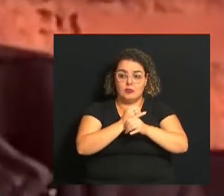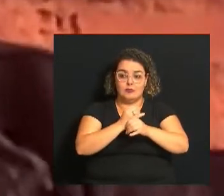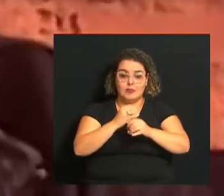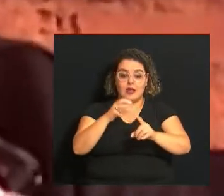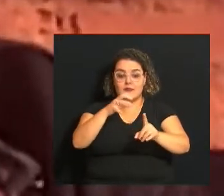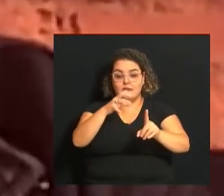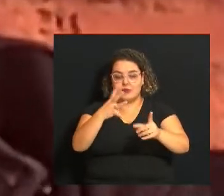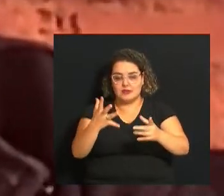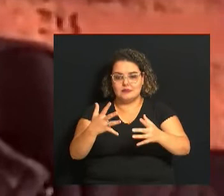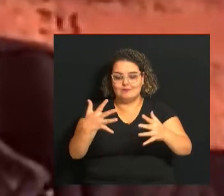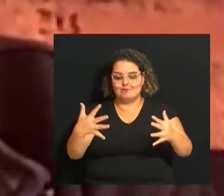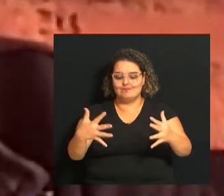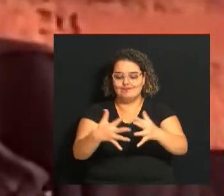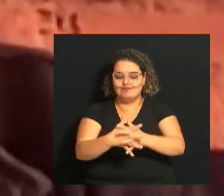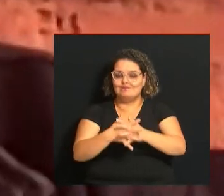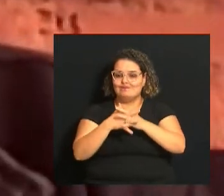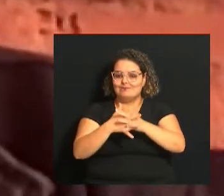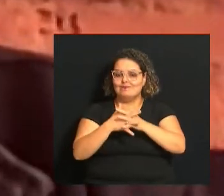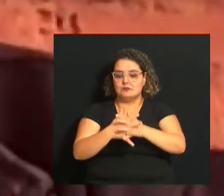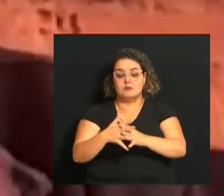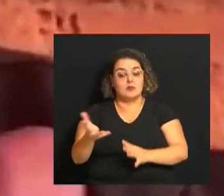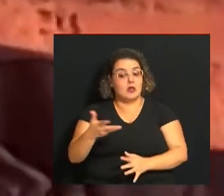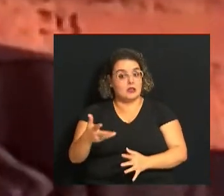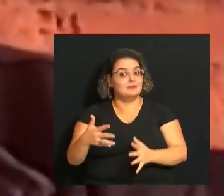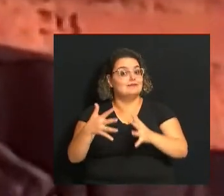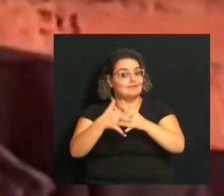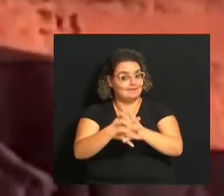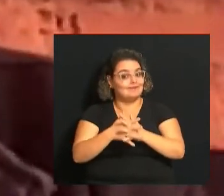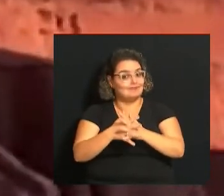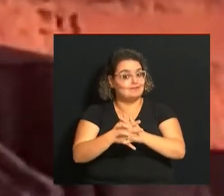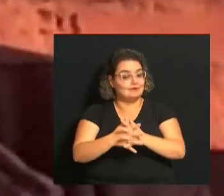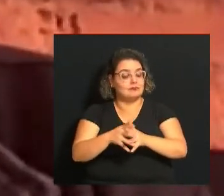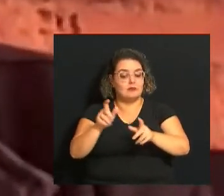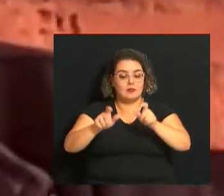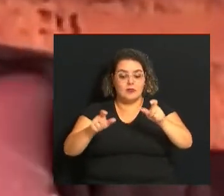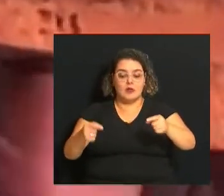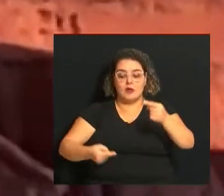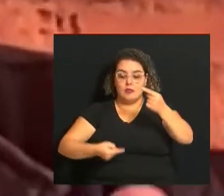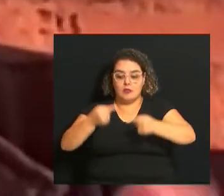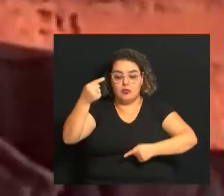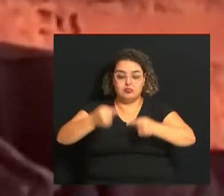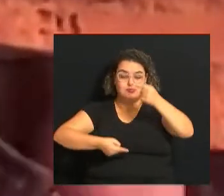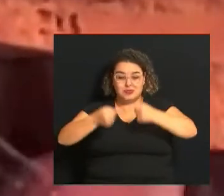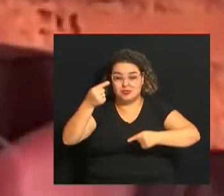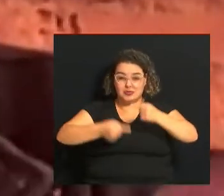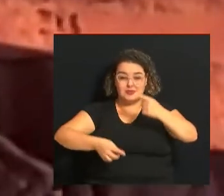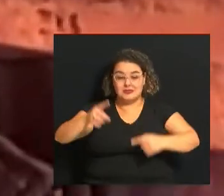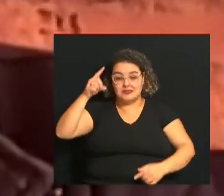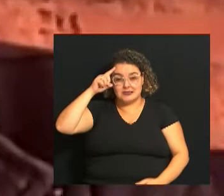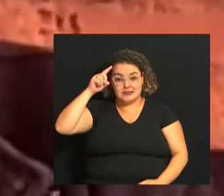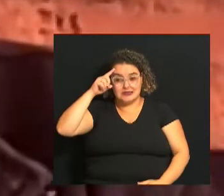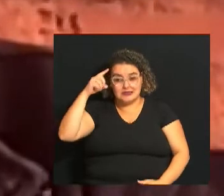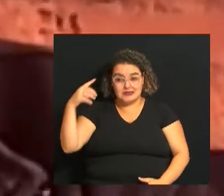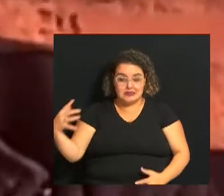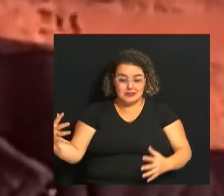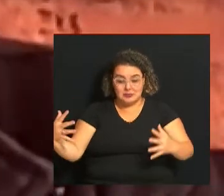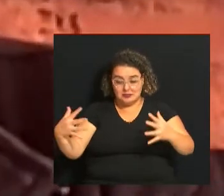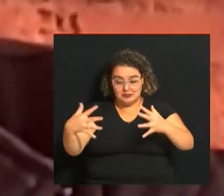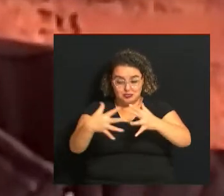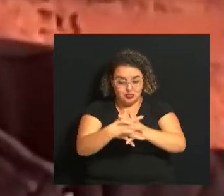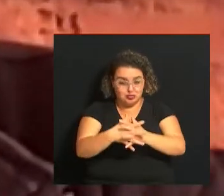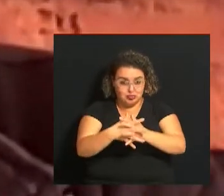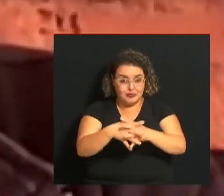elas aceleram os conflitos, porque elas colocam as pessoas num embate diário, um embate direto, é um tete-a-tete